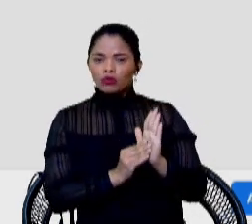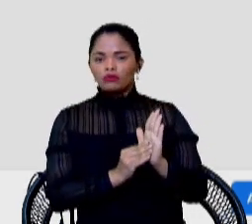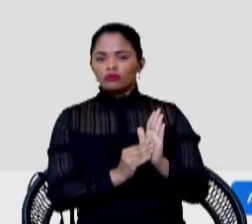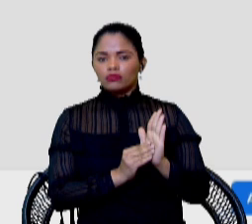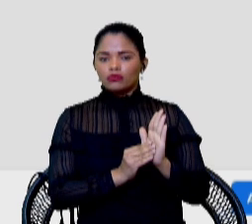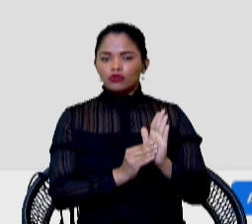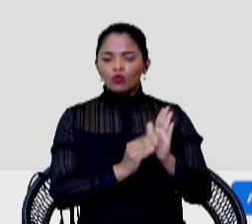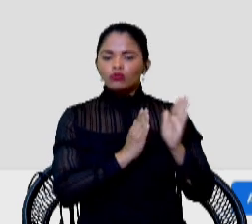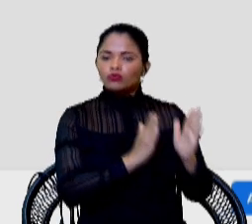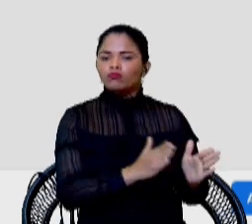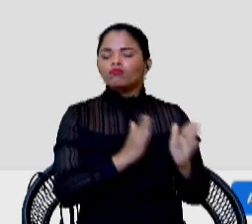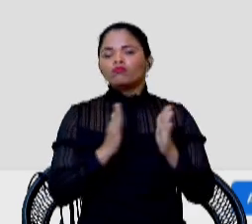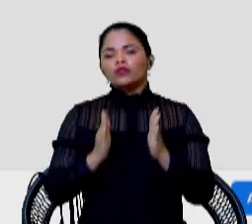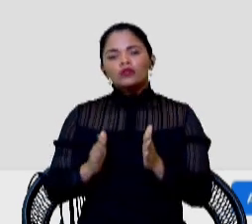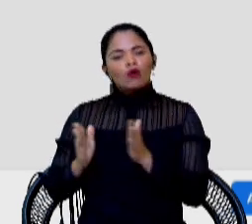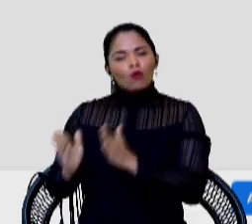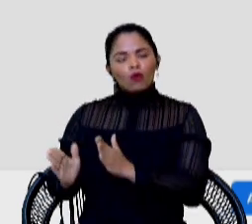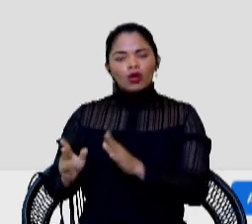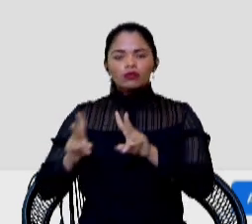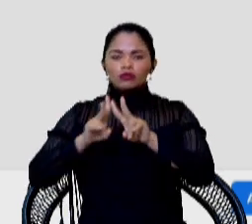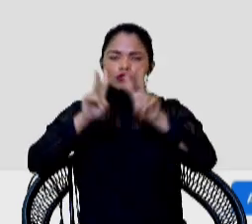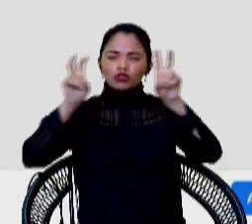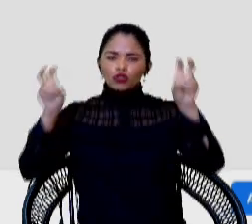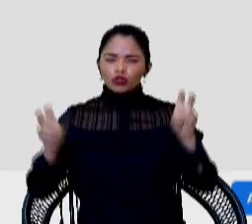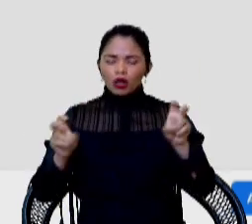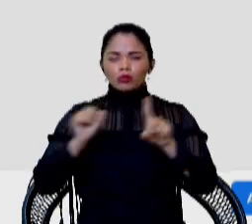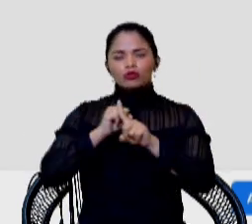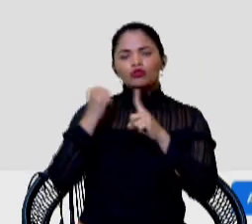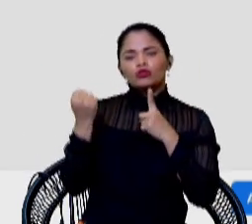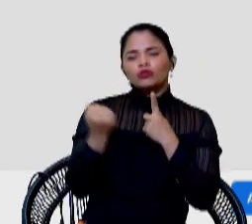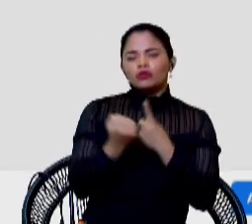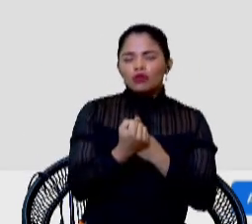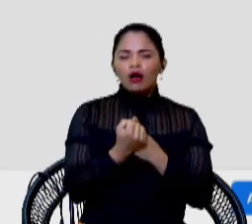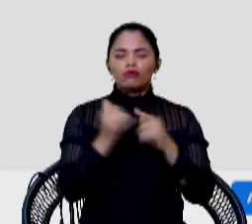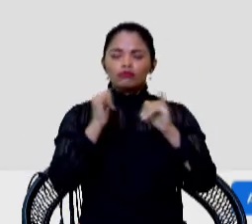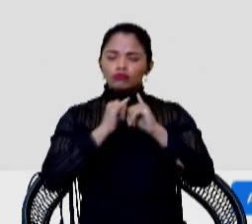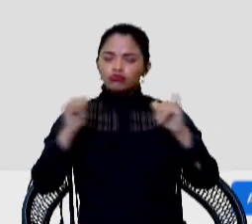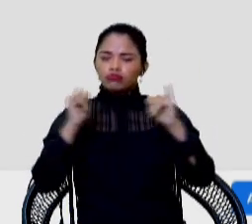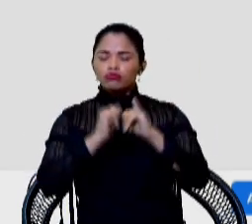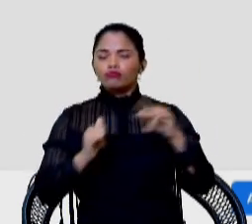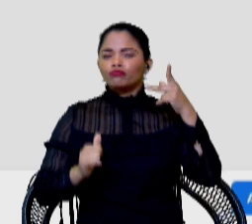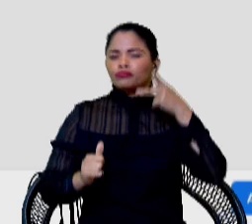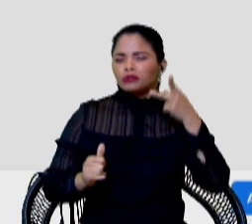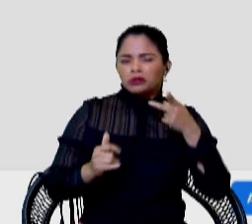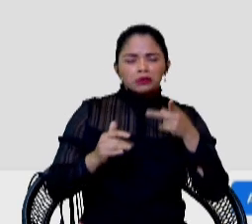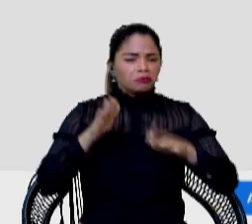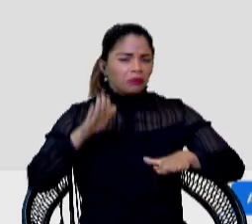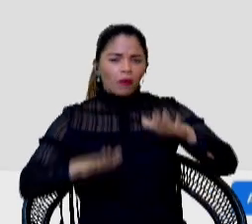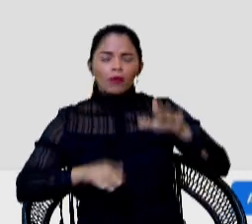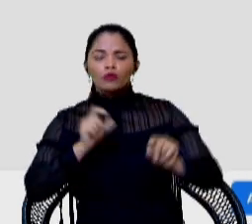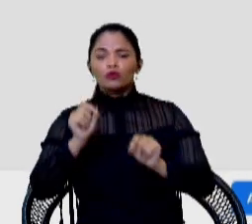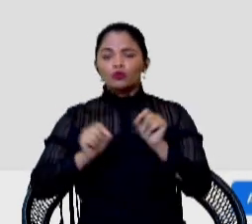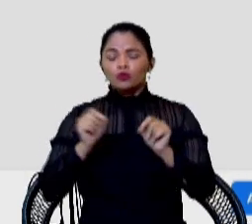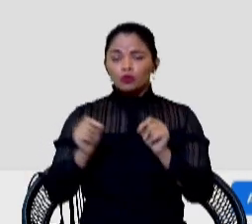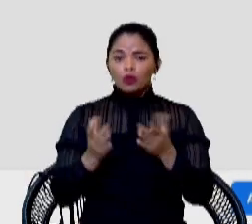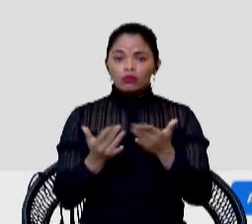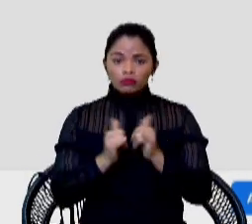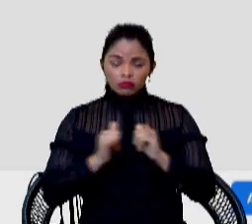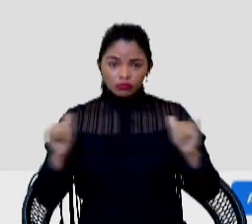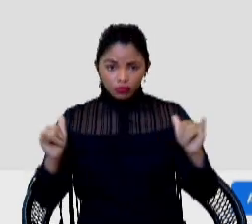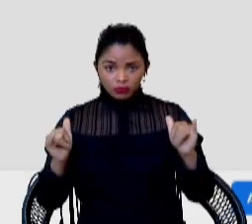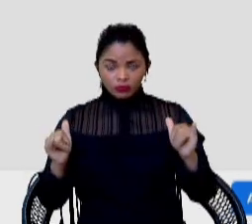especial, né? Então, você tem alguns temas sociais, eleição e política, caso você esteja fazendo, é importante taguear aqui para que